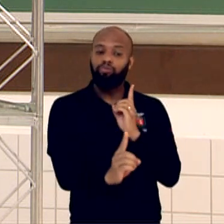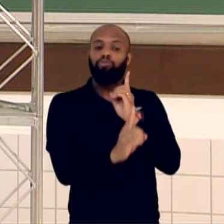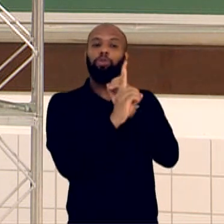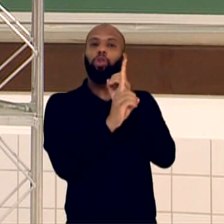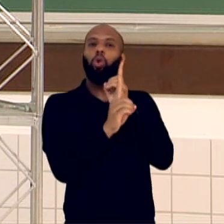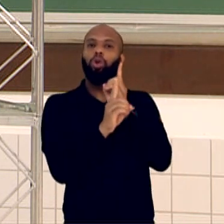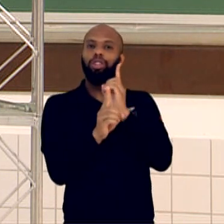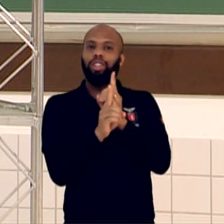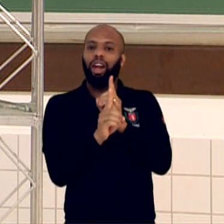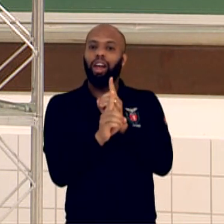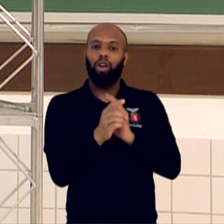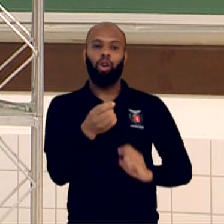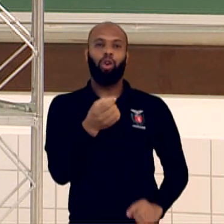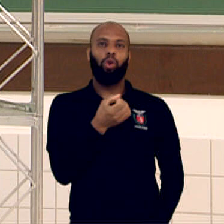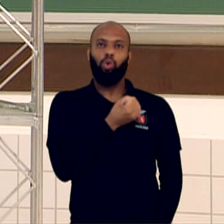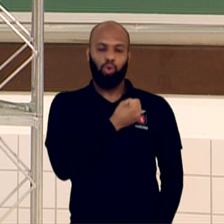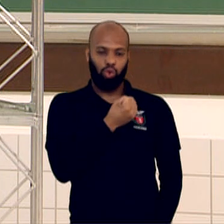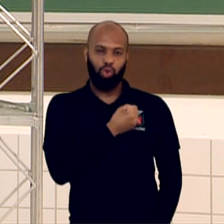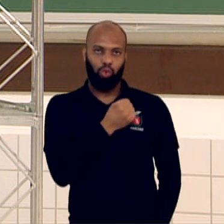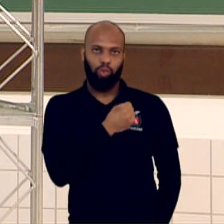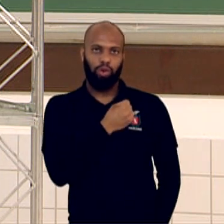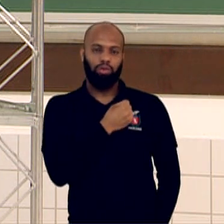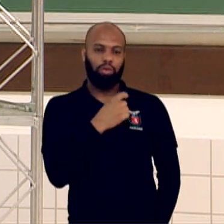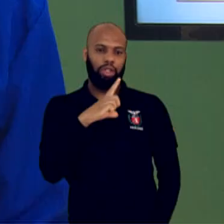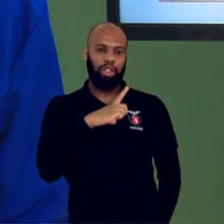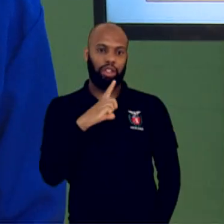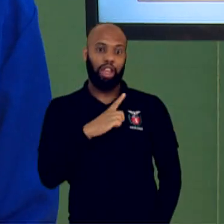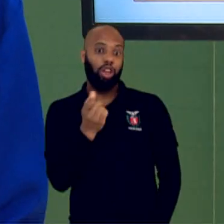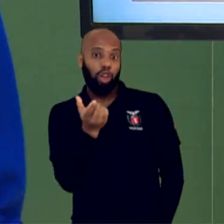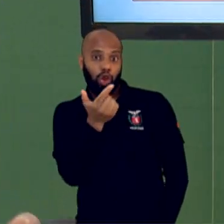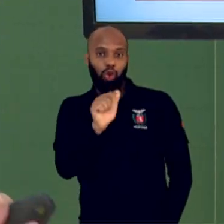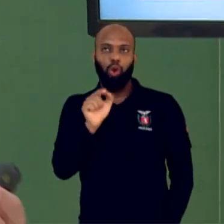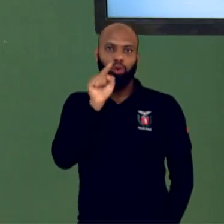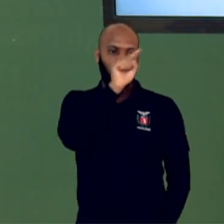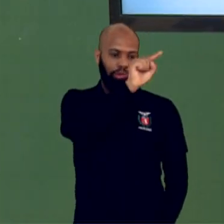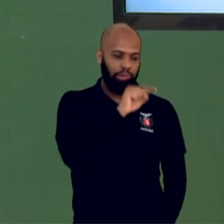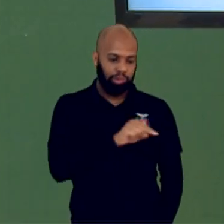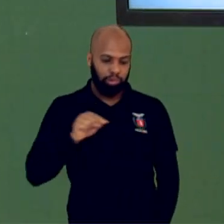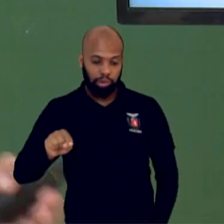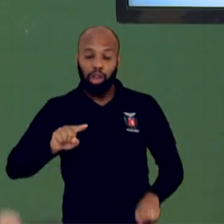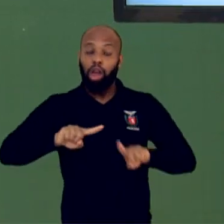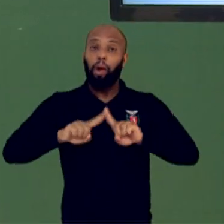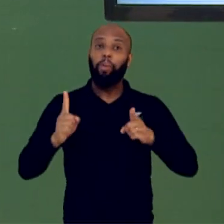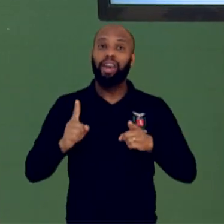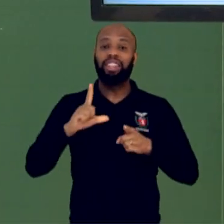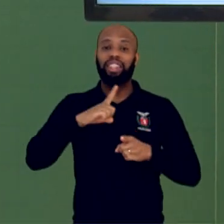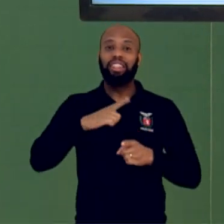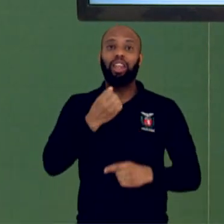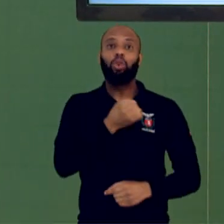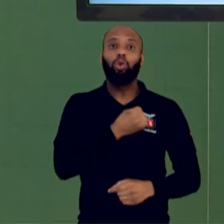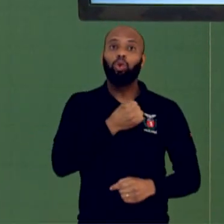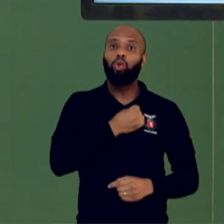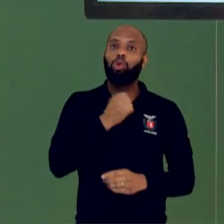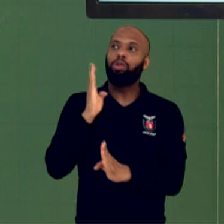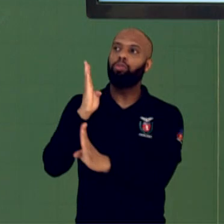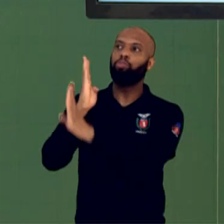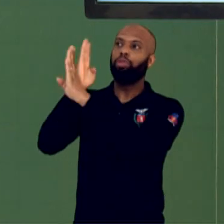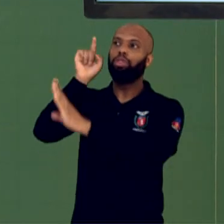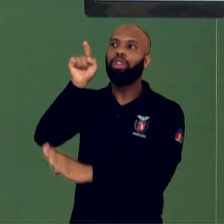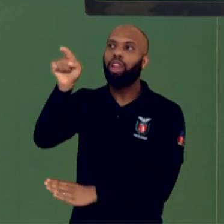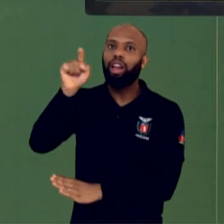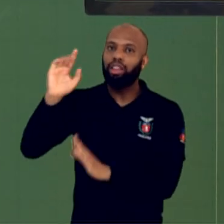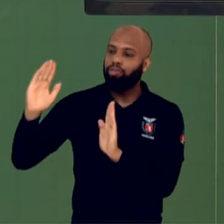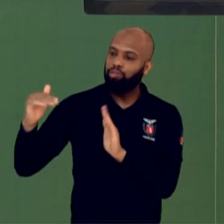ao primeiro quadrante, né? Lembrando que reduzir o arco ao primeiro quadrante é você procurar lá no primeiro quadrante qual é o ângulo, o